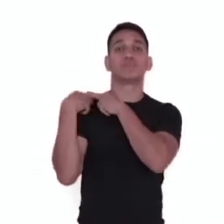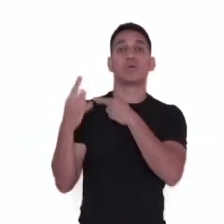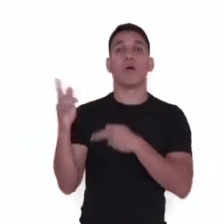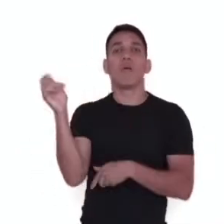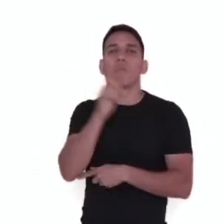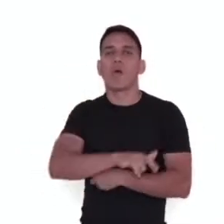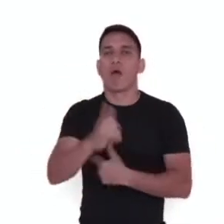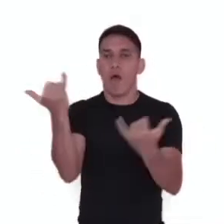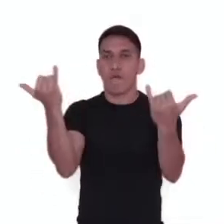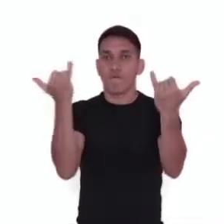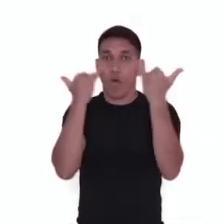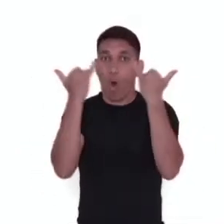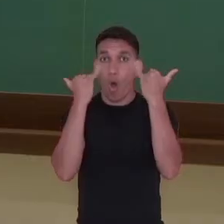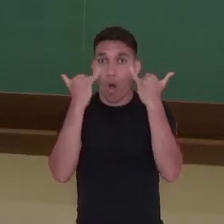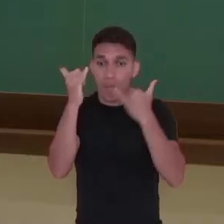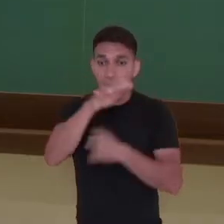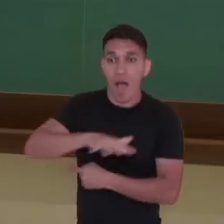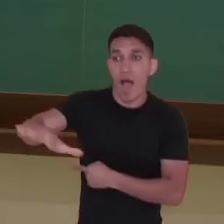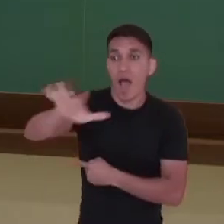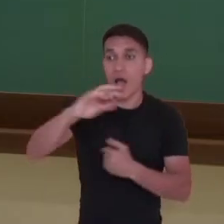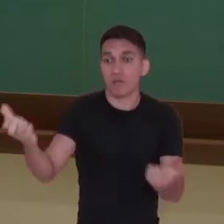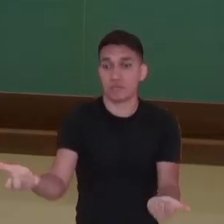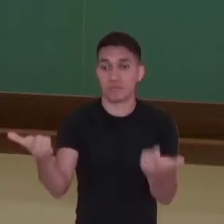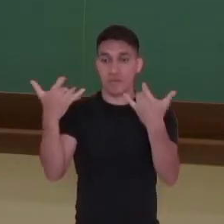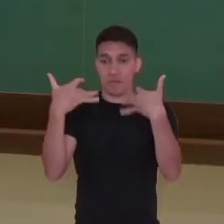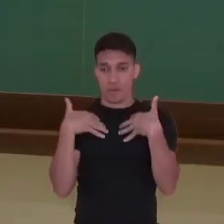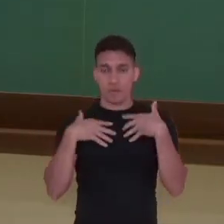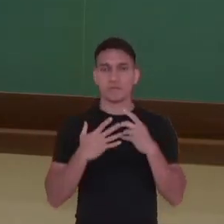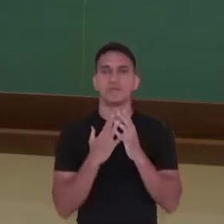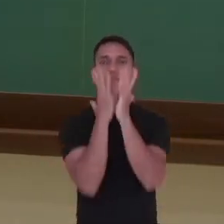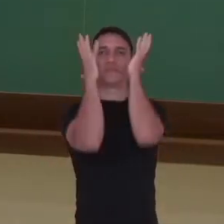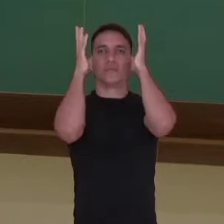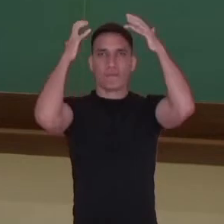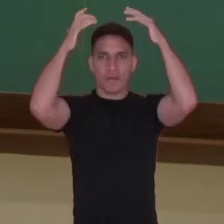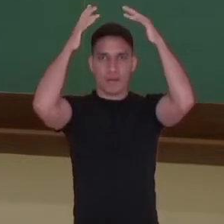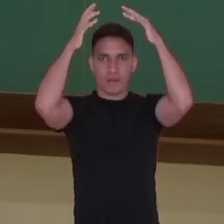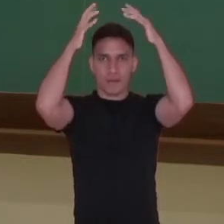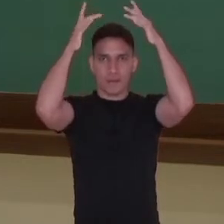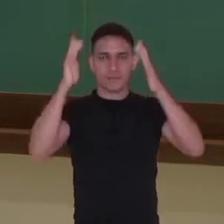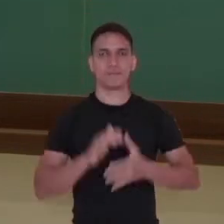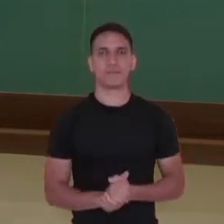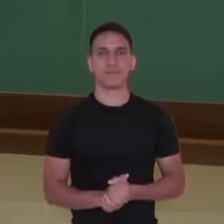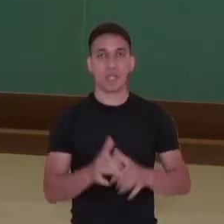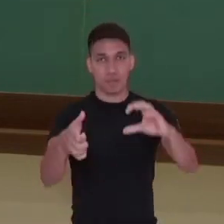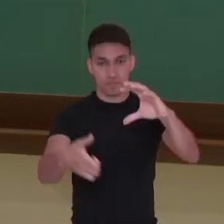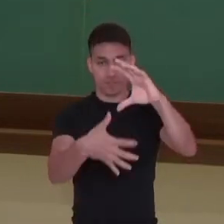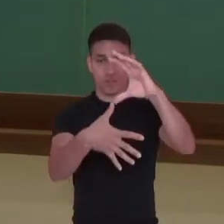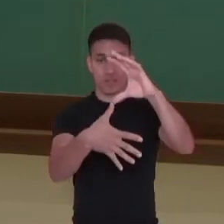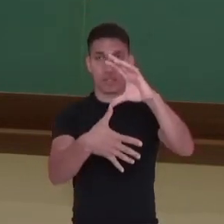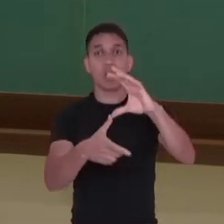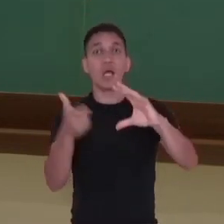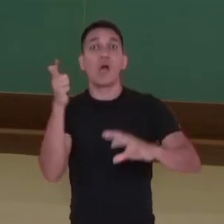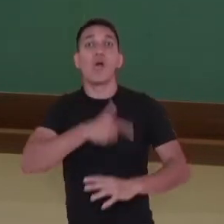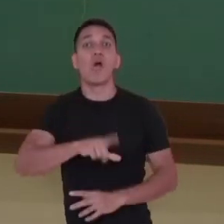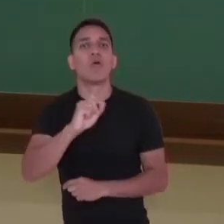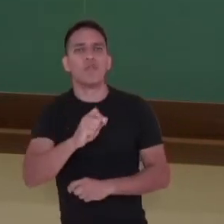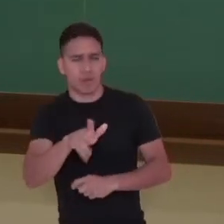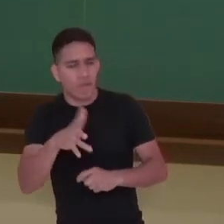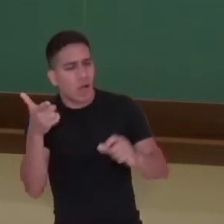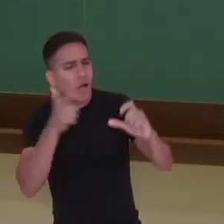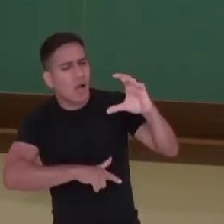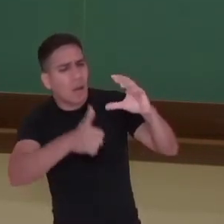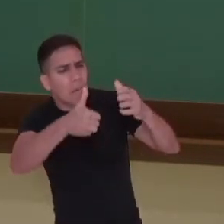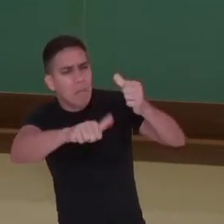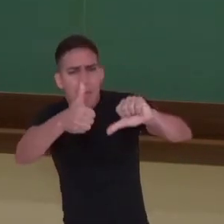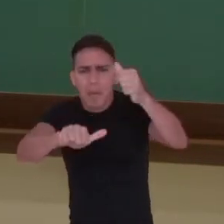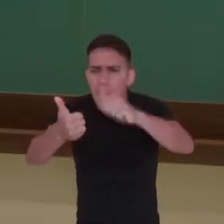obtidas do ambiente para o nosso sistema nervoso central, que por sua vez vai analisar,